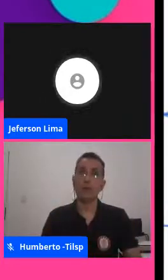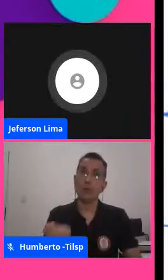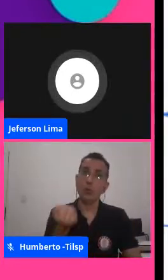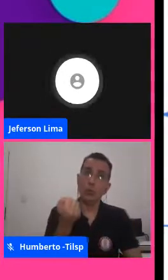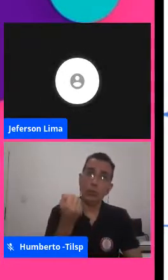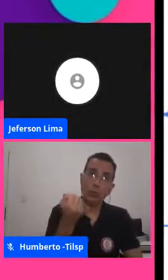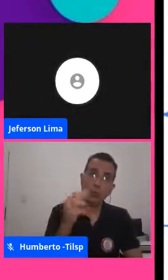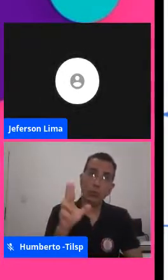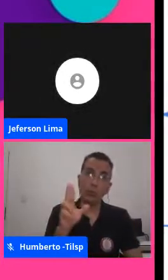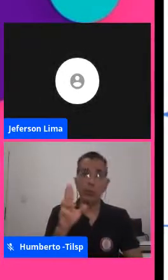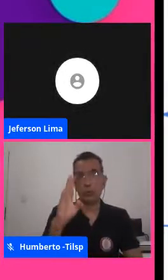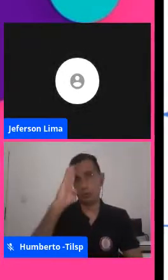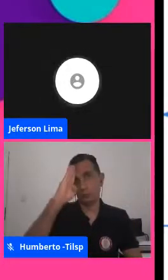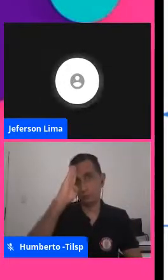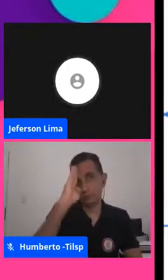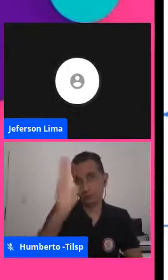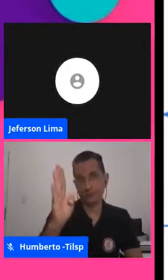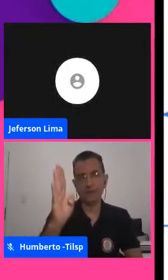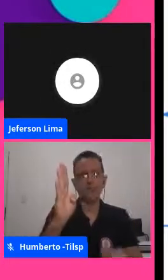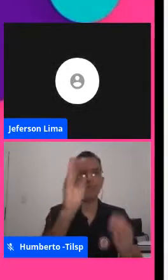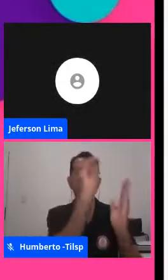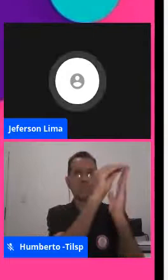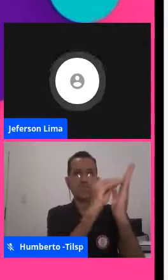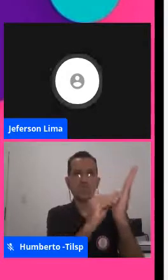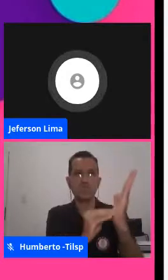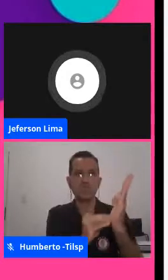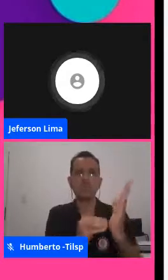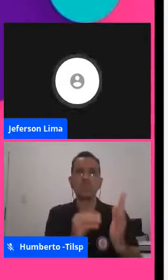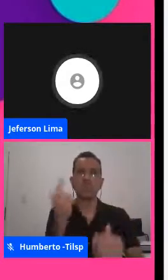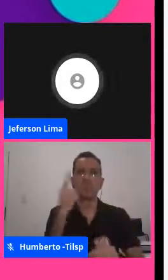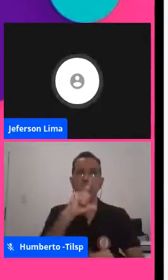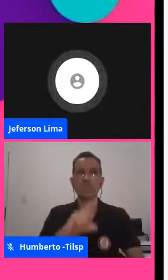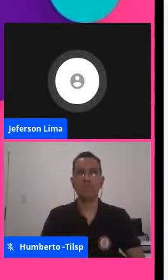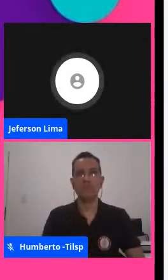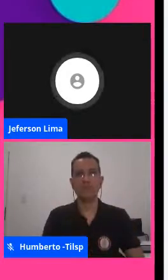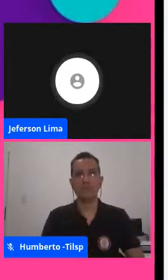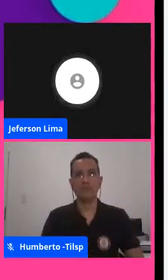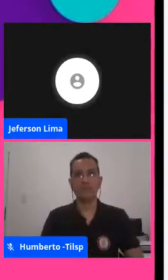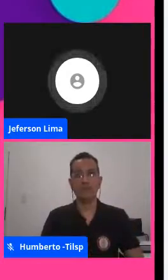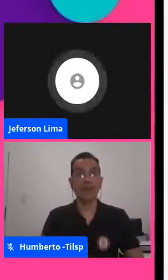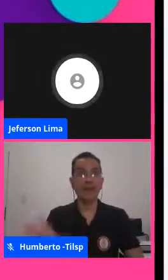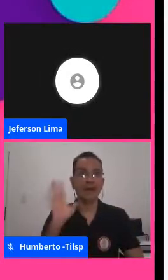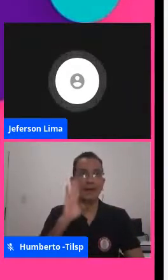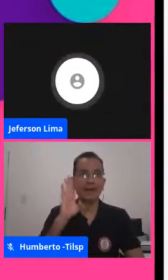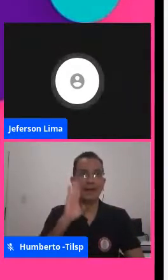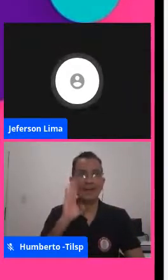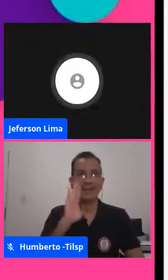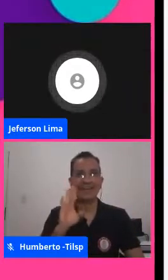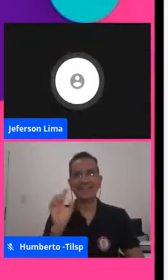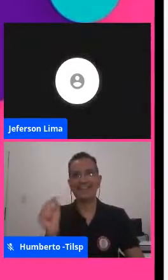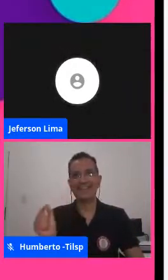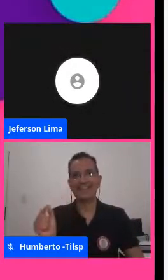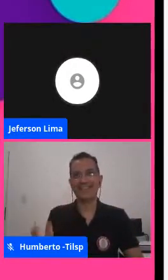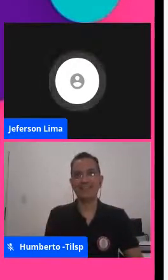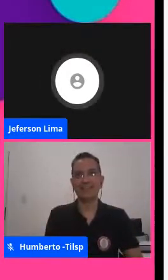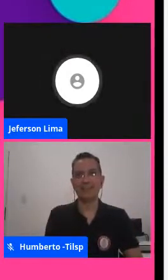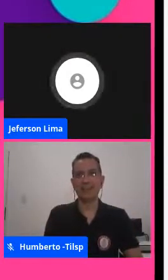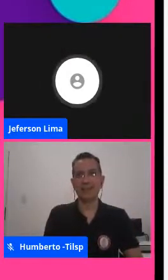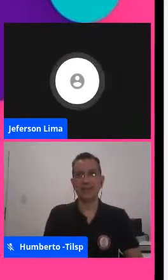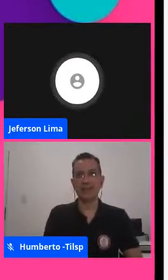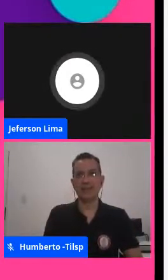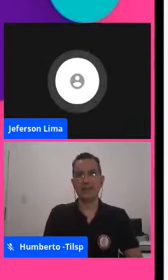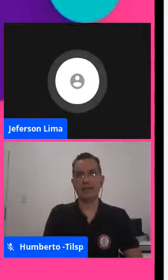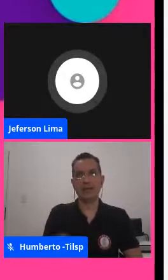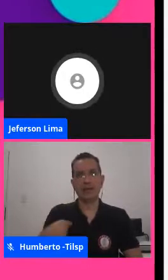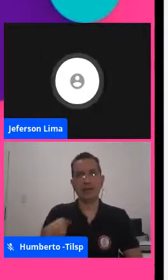dados diretamente. Não é? E aí que vai vir esses recursos legais do Firebase, que é, eu não preciso ficar